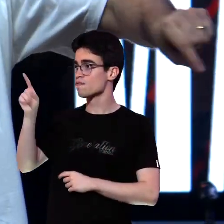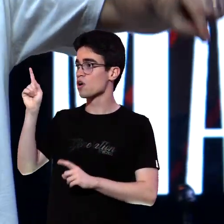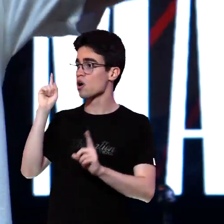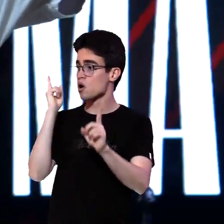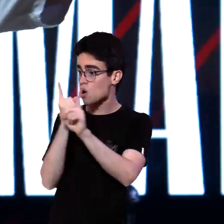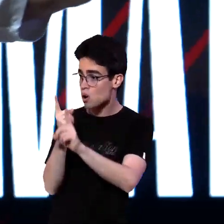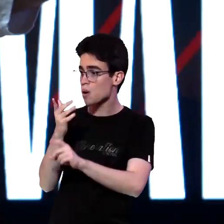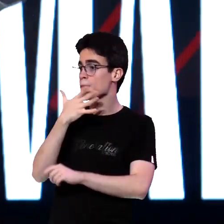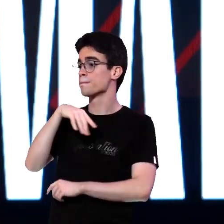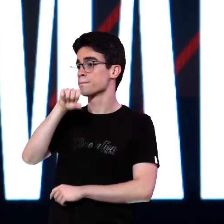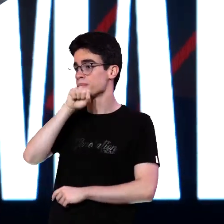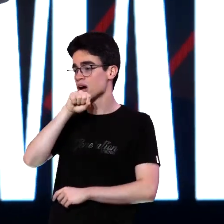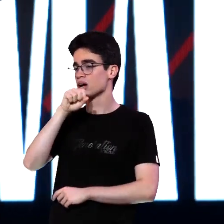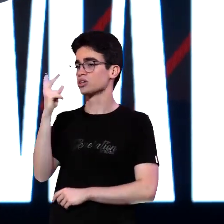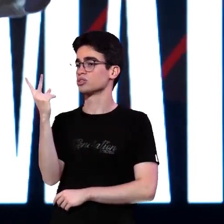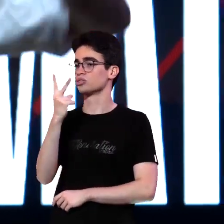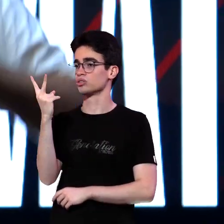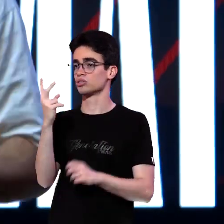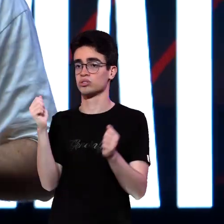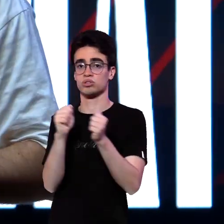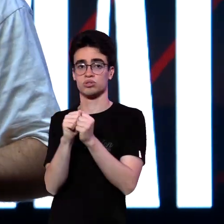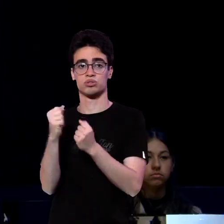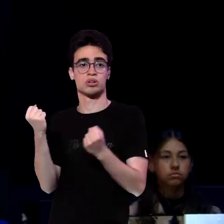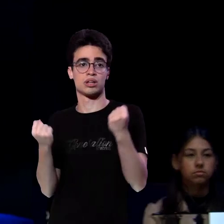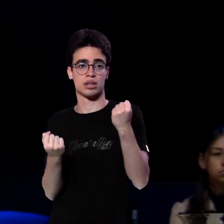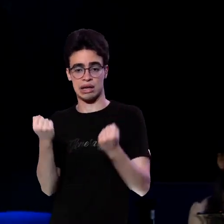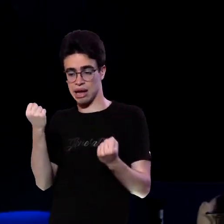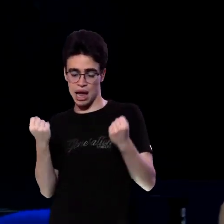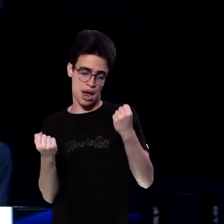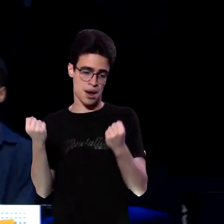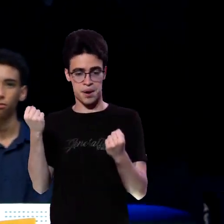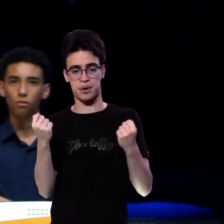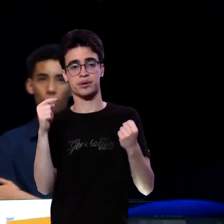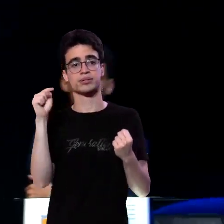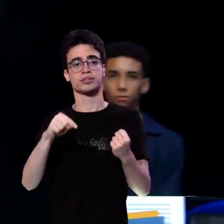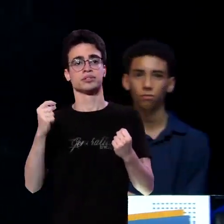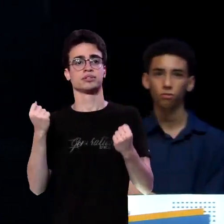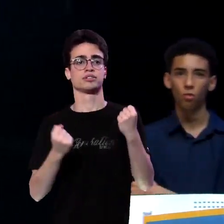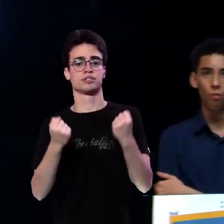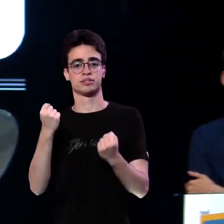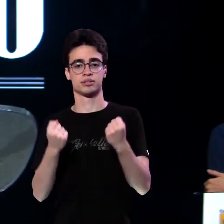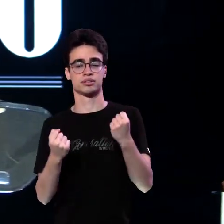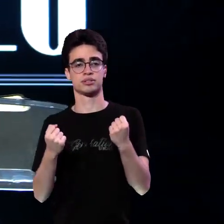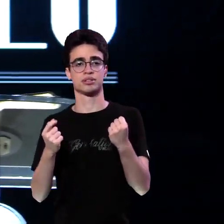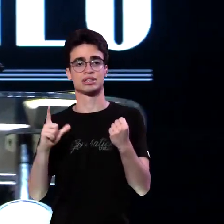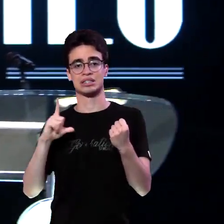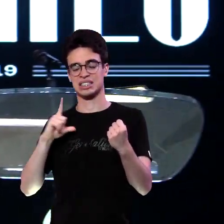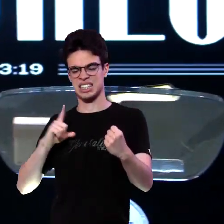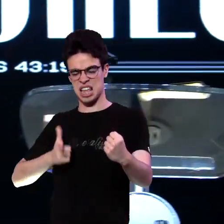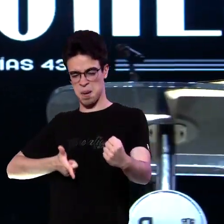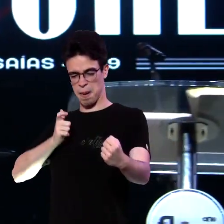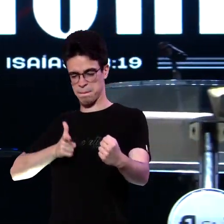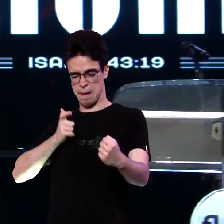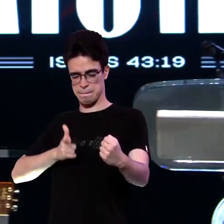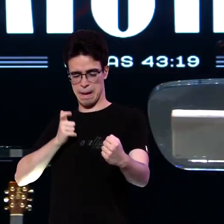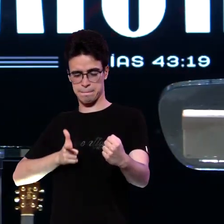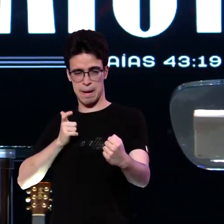saiu com o pai dele, só os dois, estavam os dois no carro, e o carro deles foi alvejado de